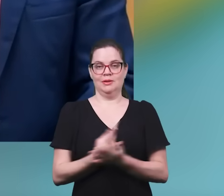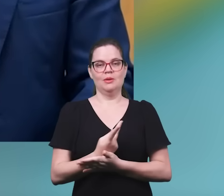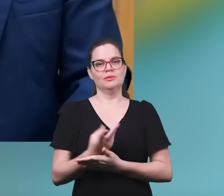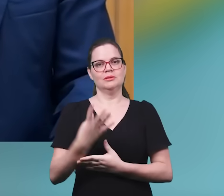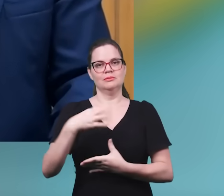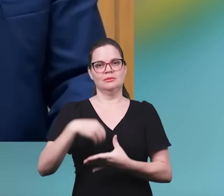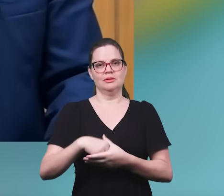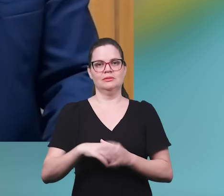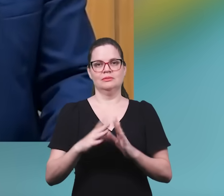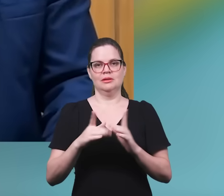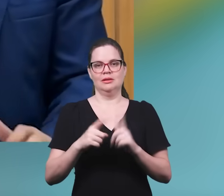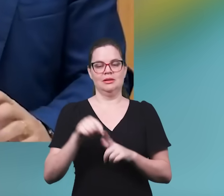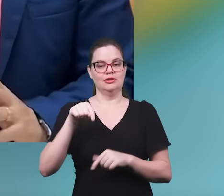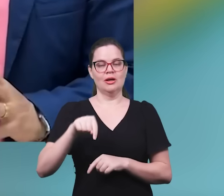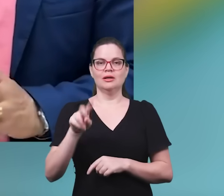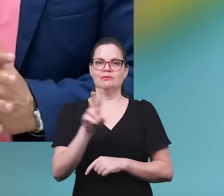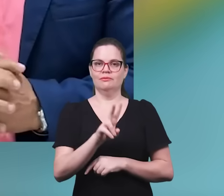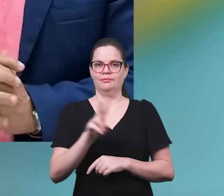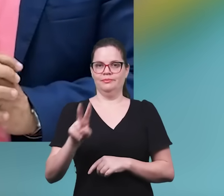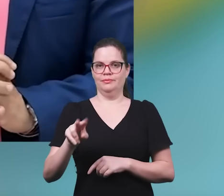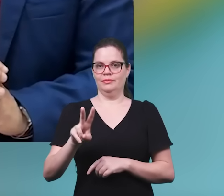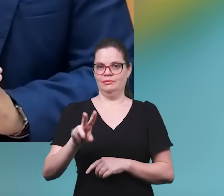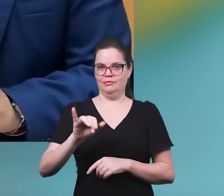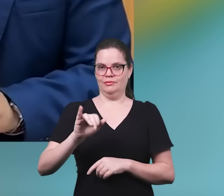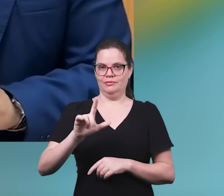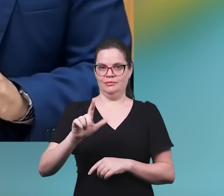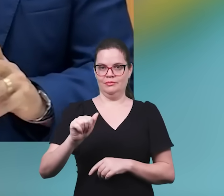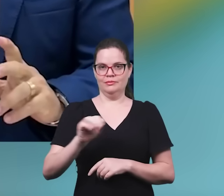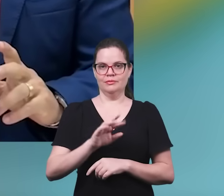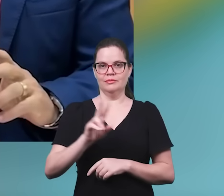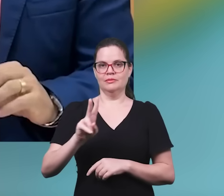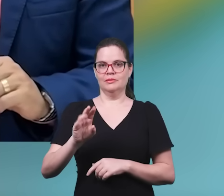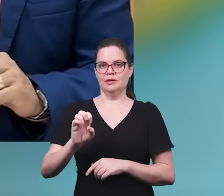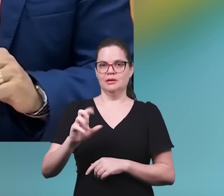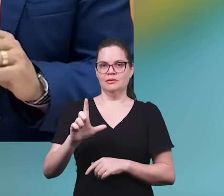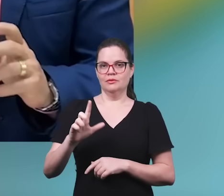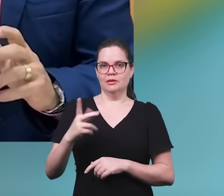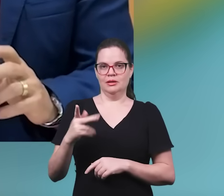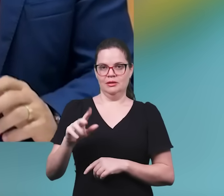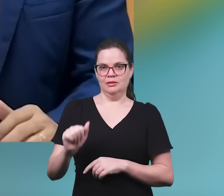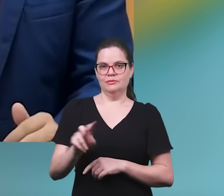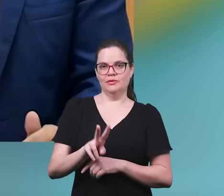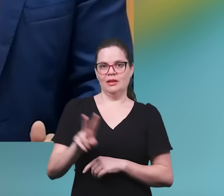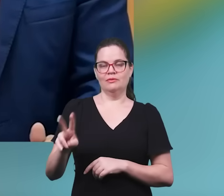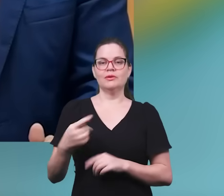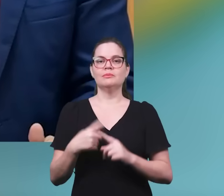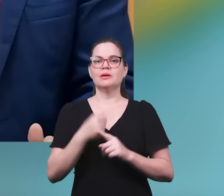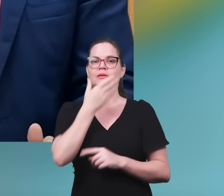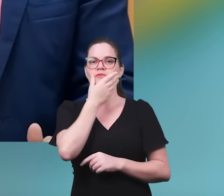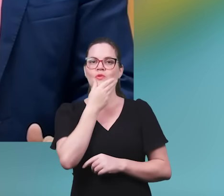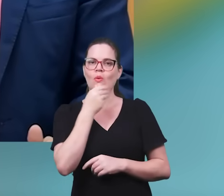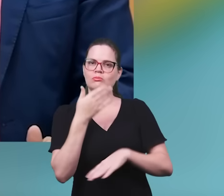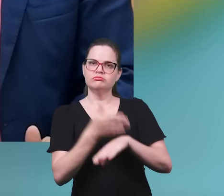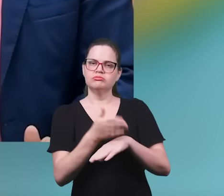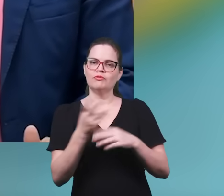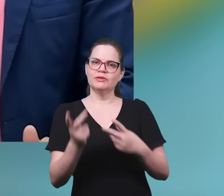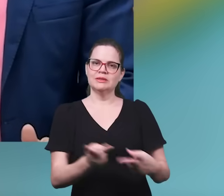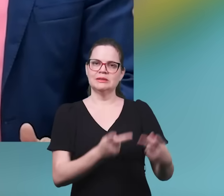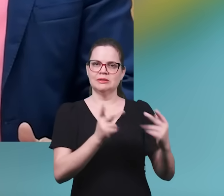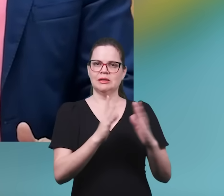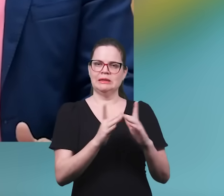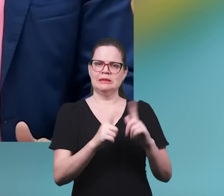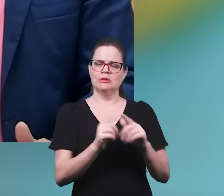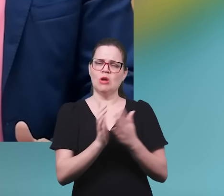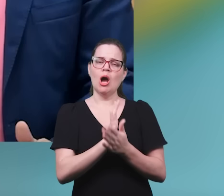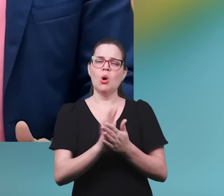aconteceu em uma das nossas igrejas aqui em Vila Velha, quando um senhor que estava nos visitando já